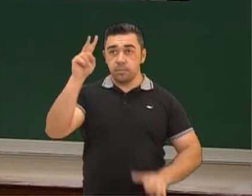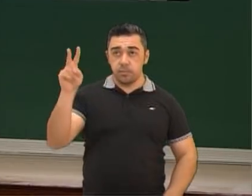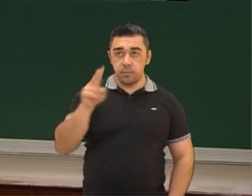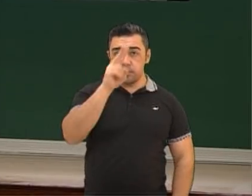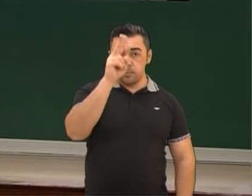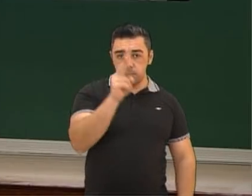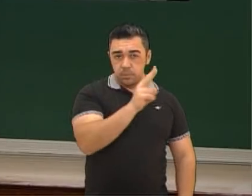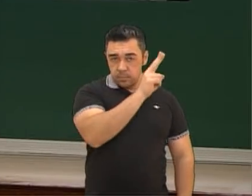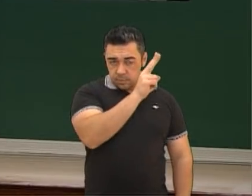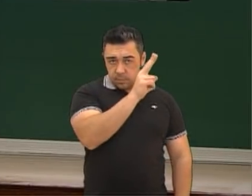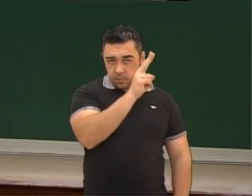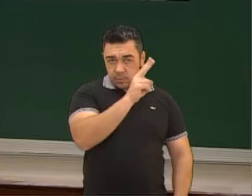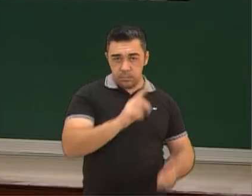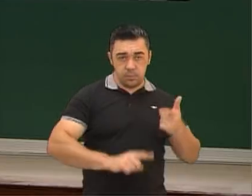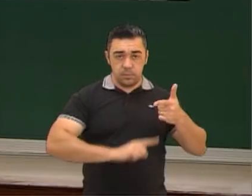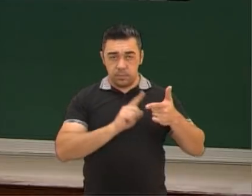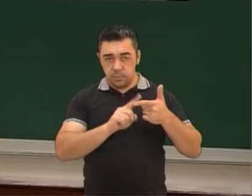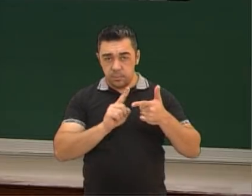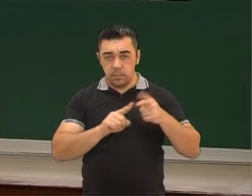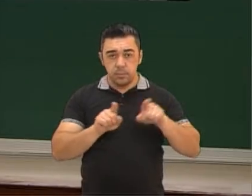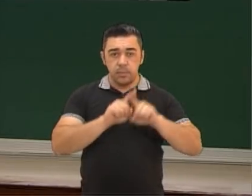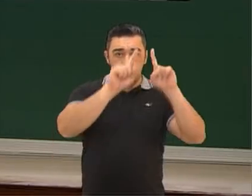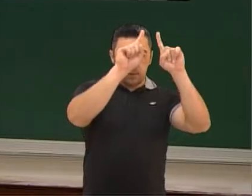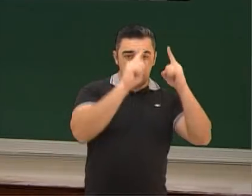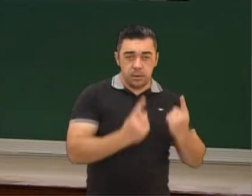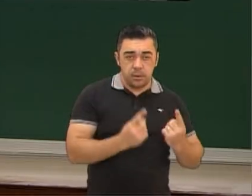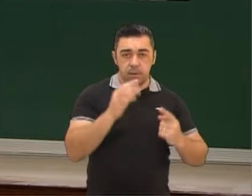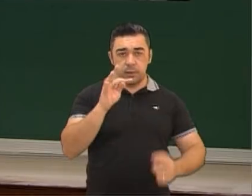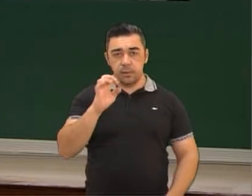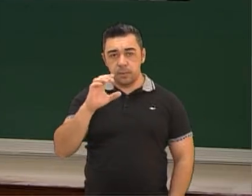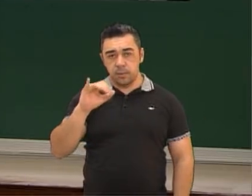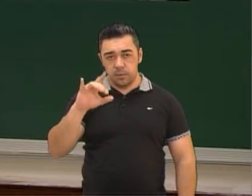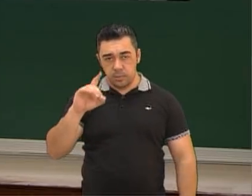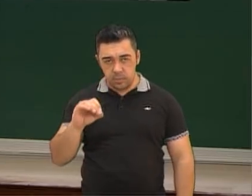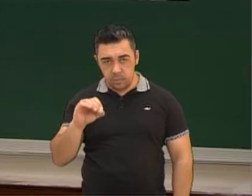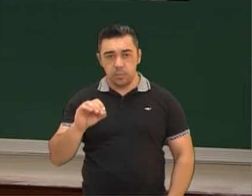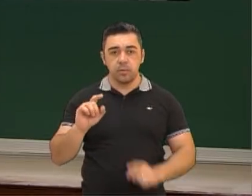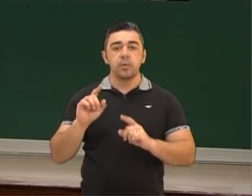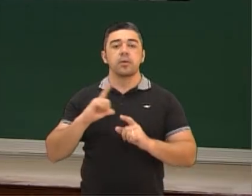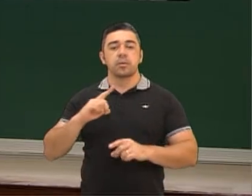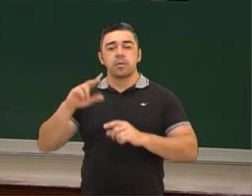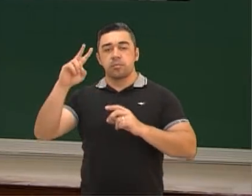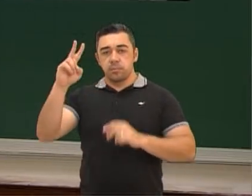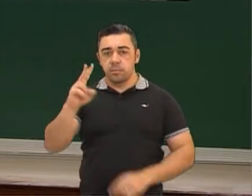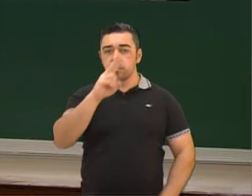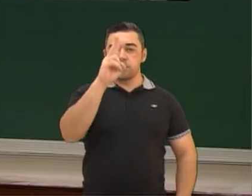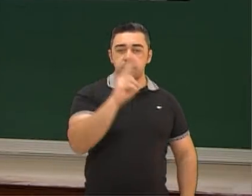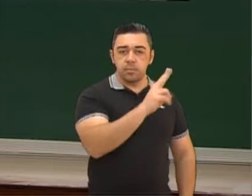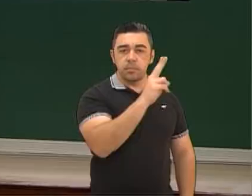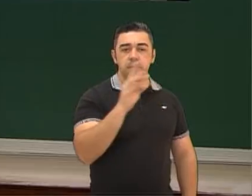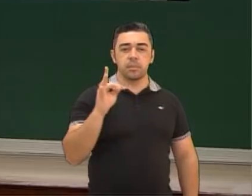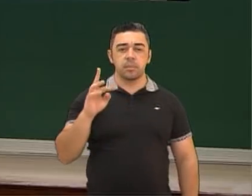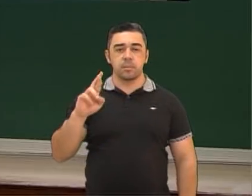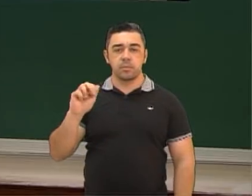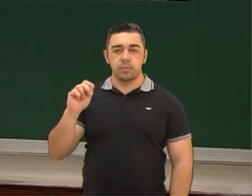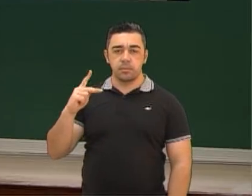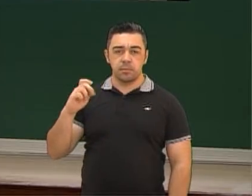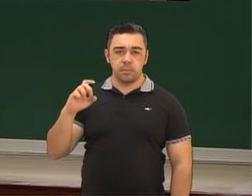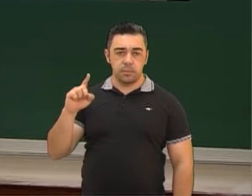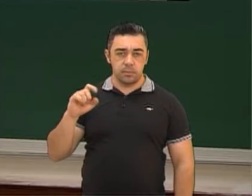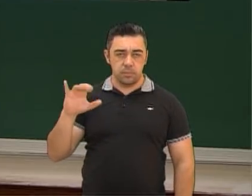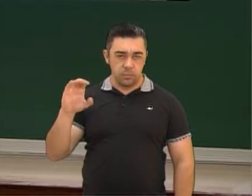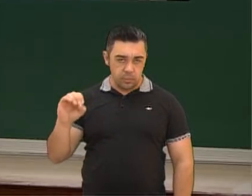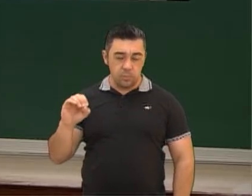o tecido e o trapézio. A gente viu um pouquinho sobre o conceito, sobre a história, quais eram os